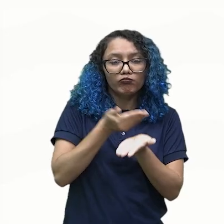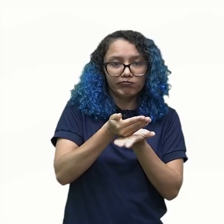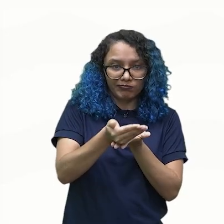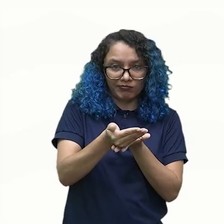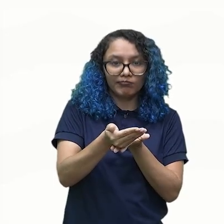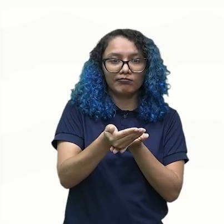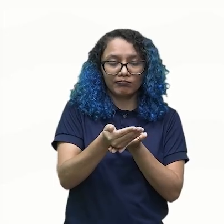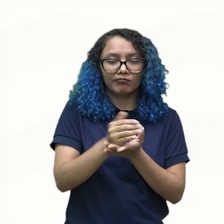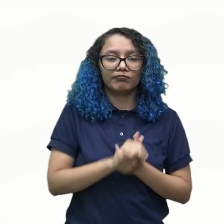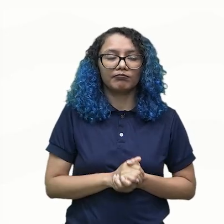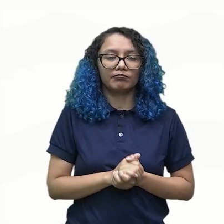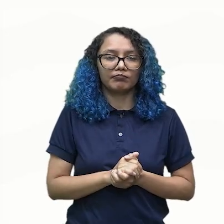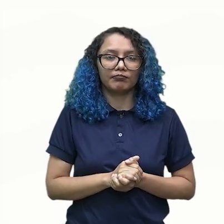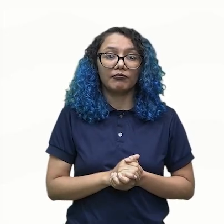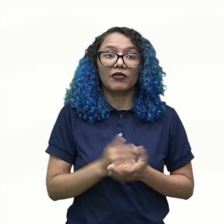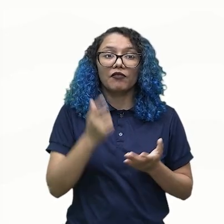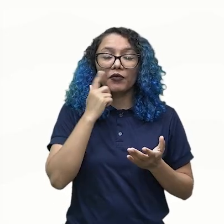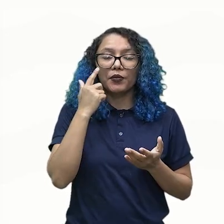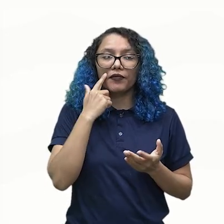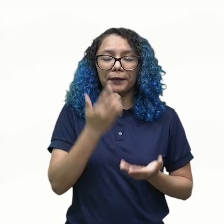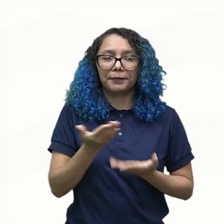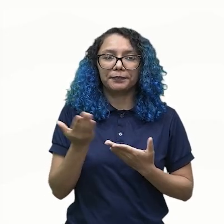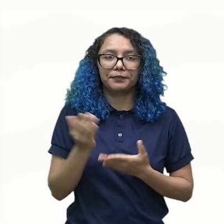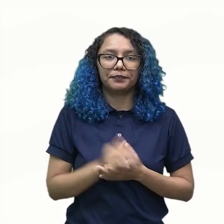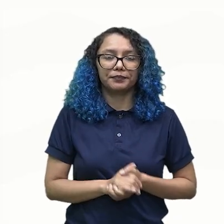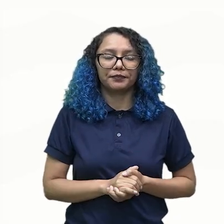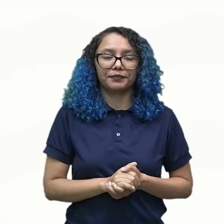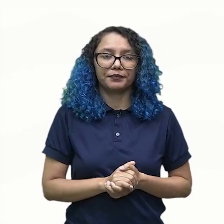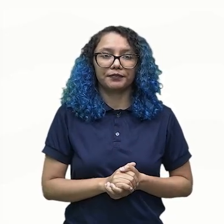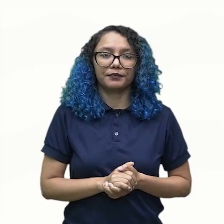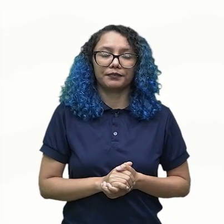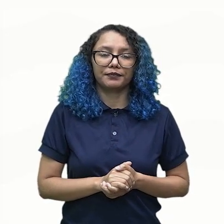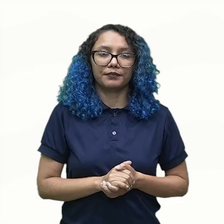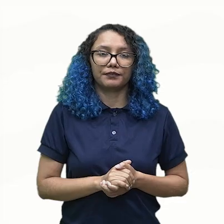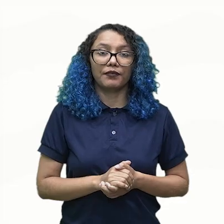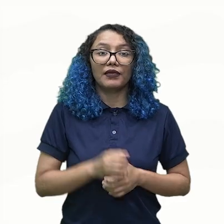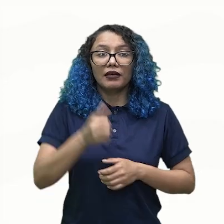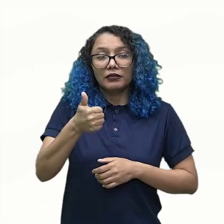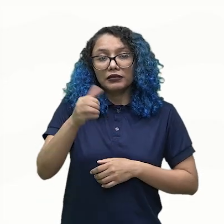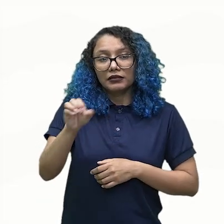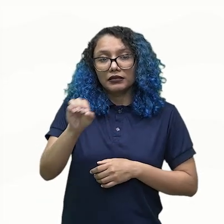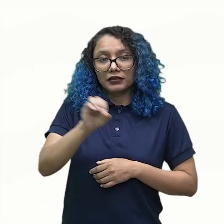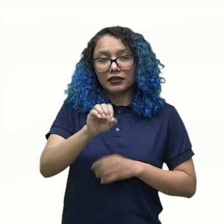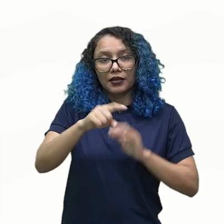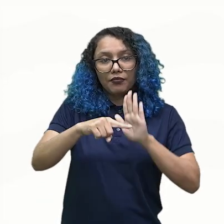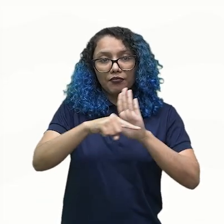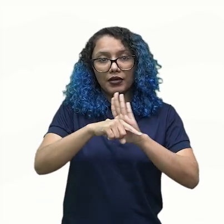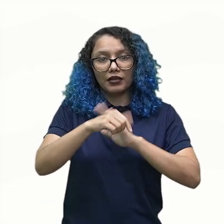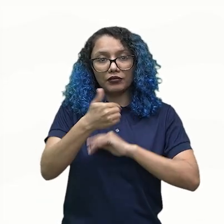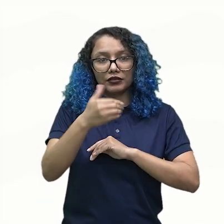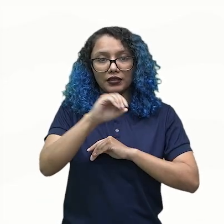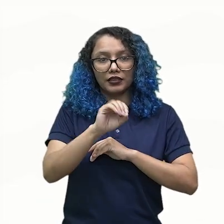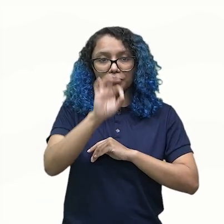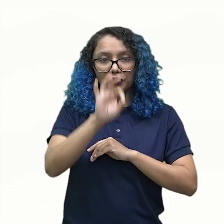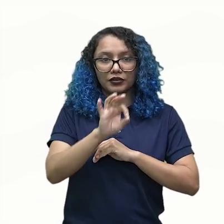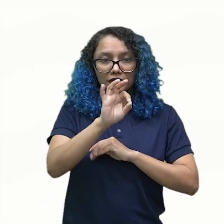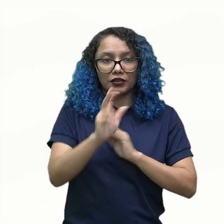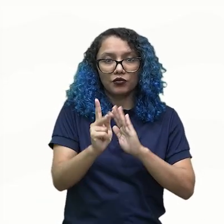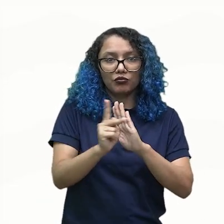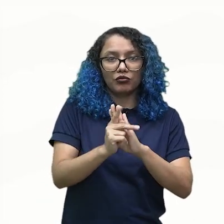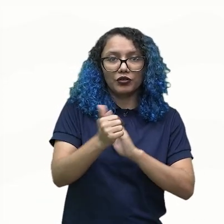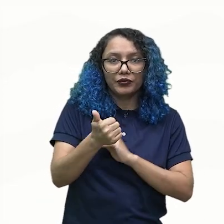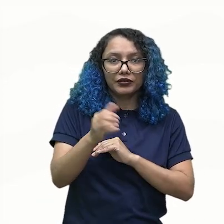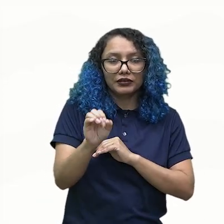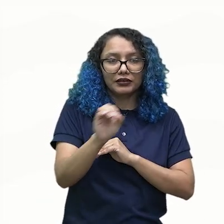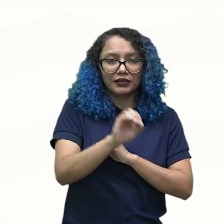inicial. E aí vamos verificar como é que ficam. Então, a gente vai ter 100 menos 10% de 100. Para não